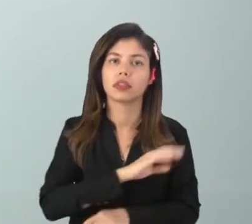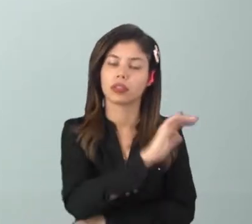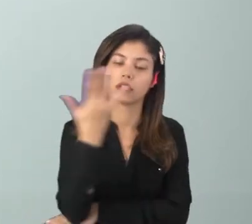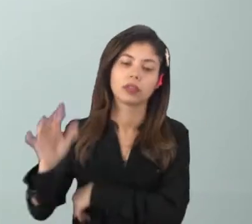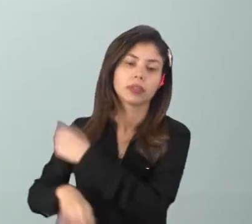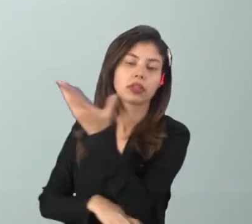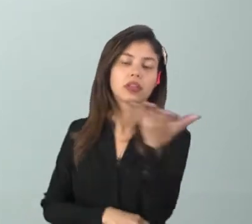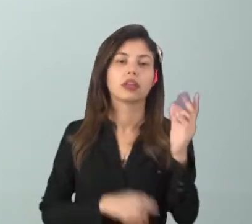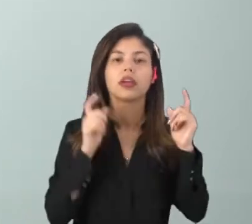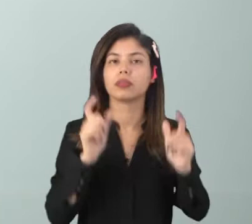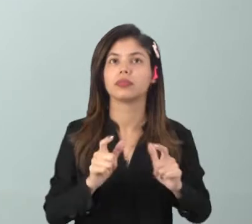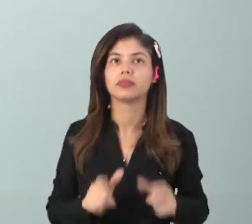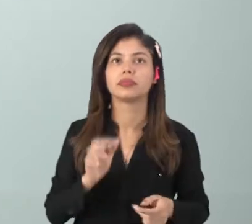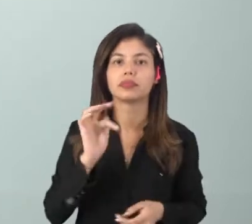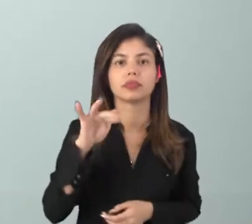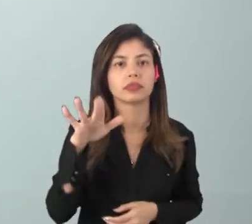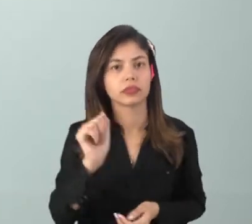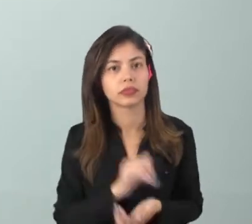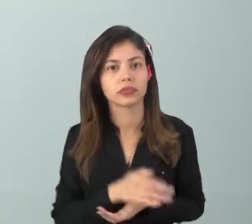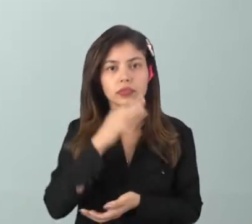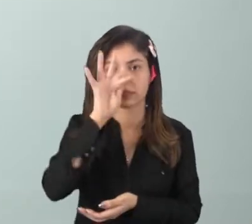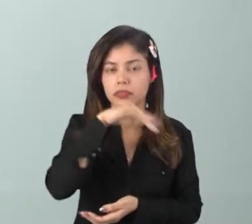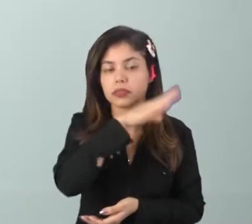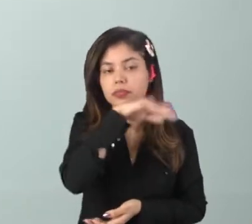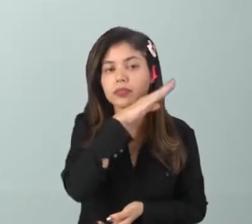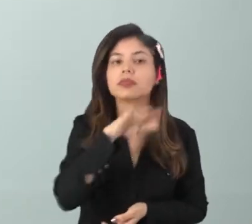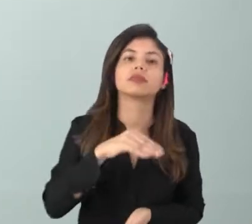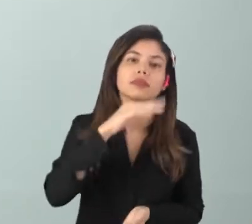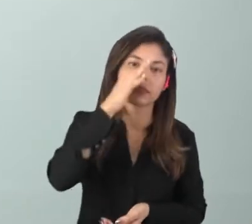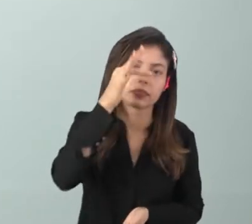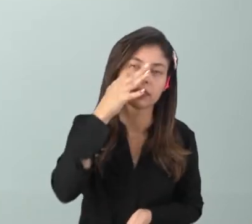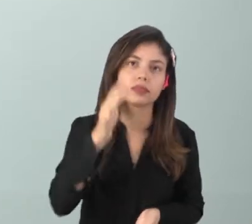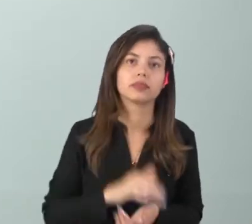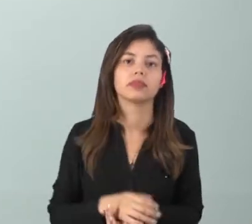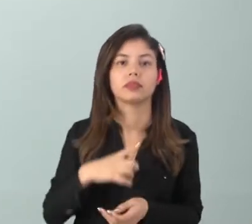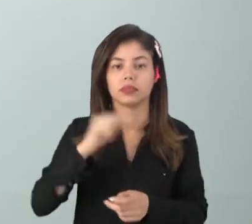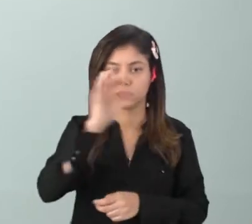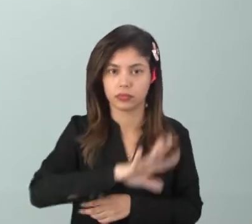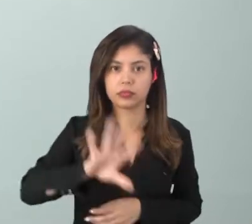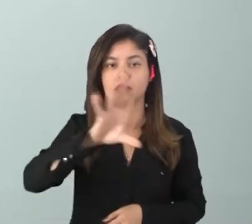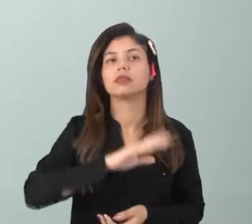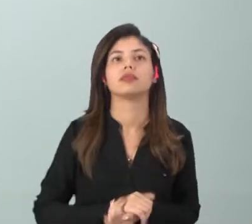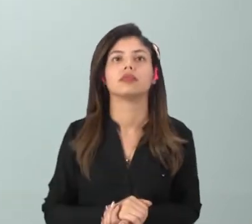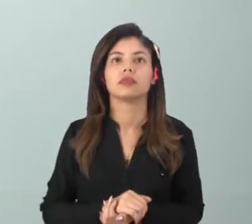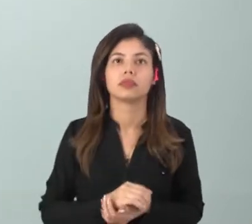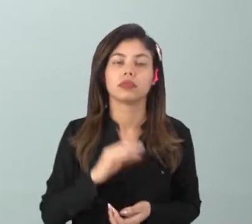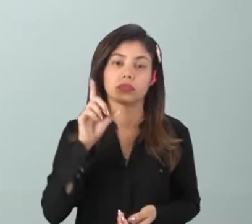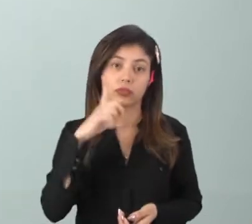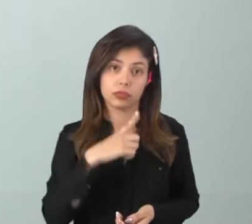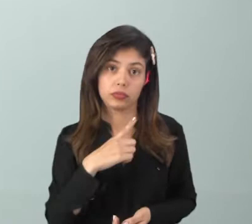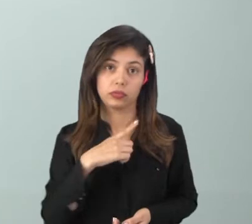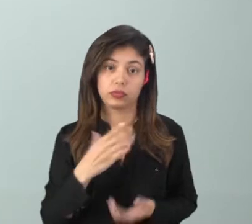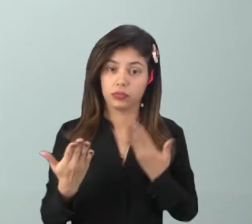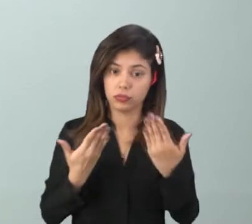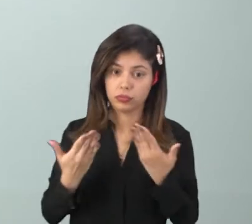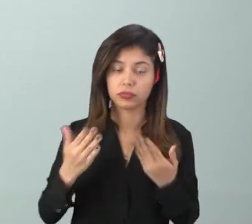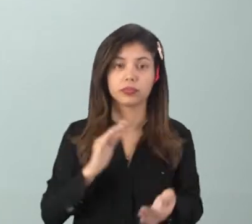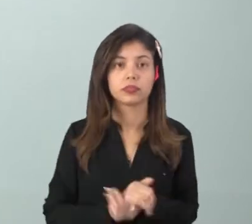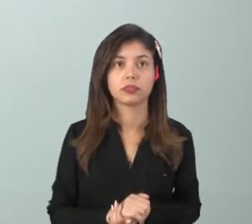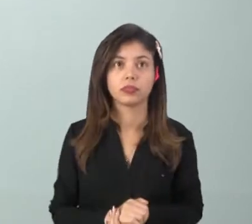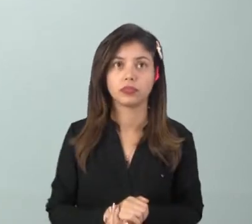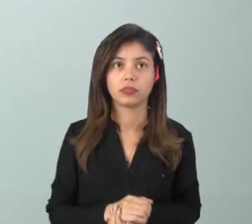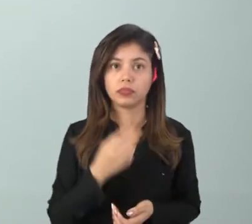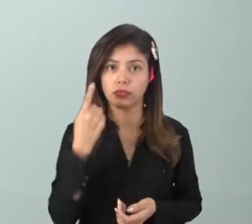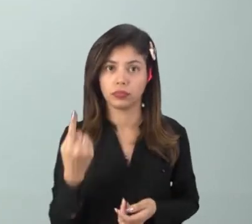tá? É onde fauna e flora, plantas e animais, de uma forma geral, eles coexistem em harmonia entre si e